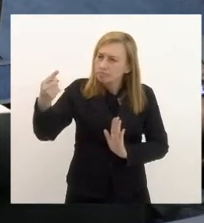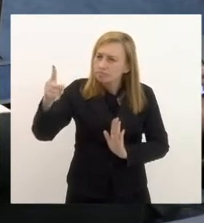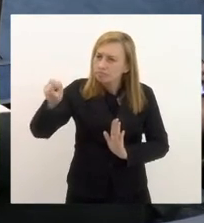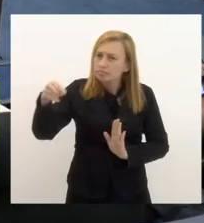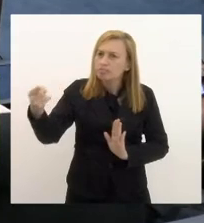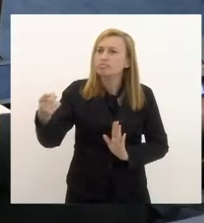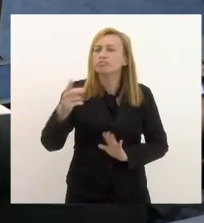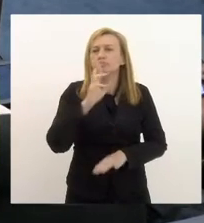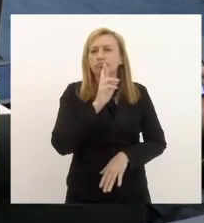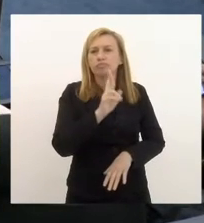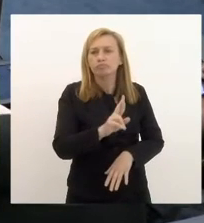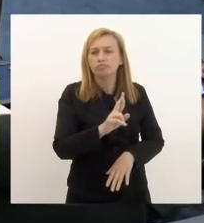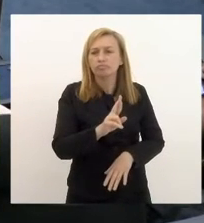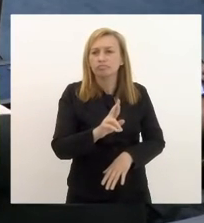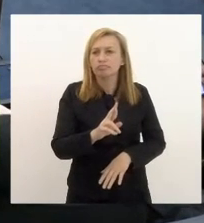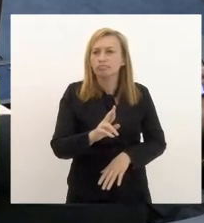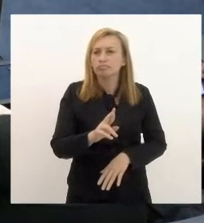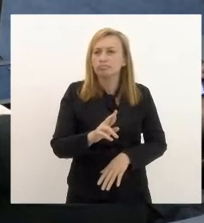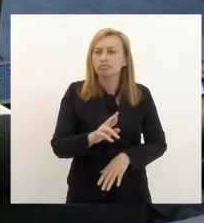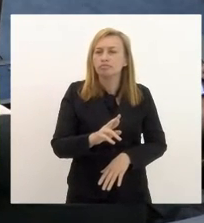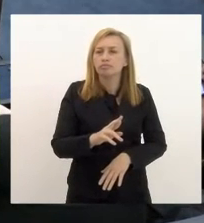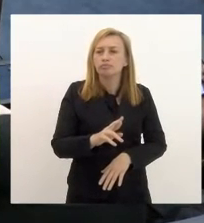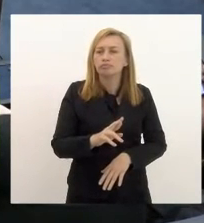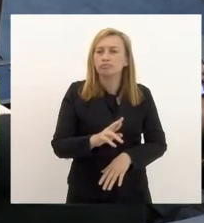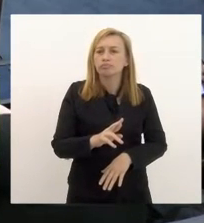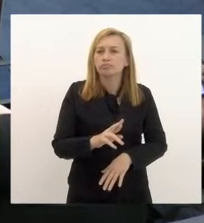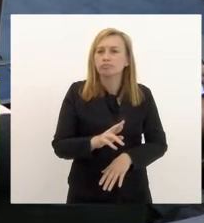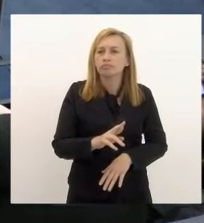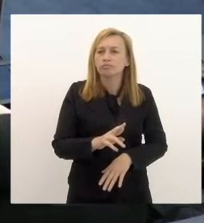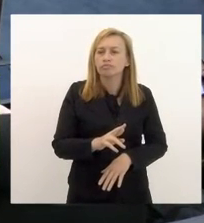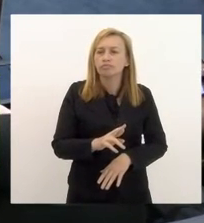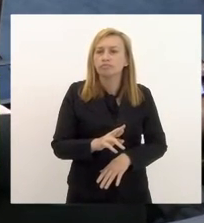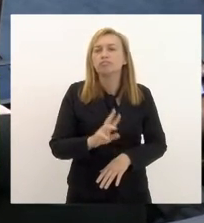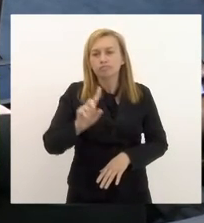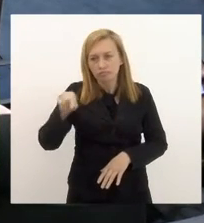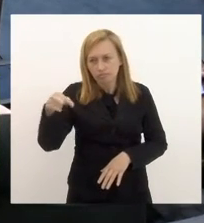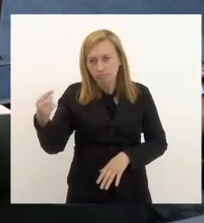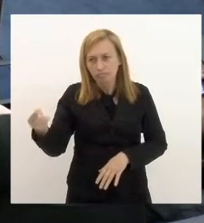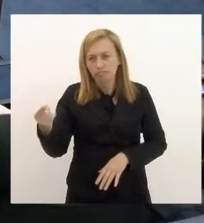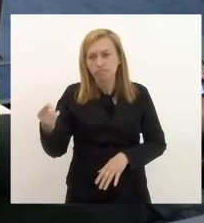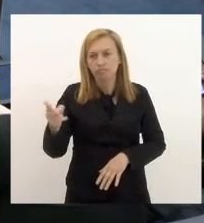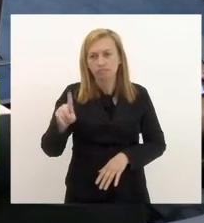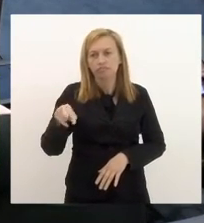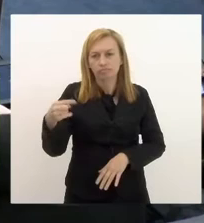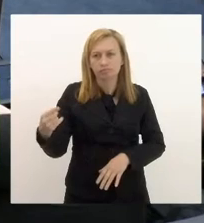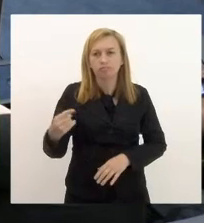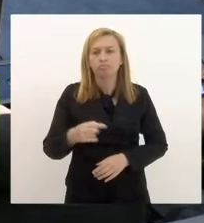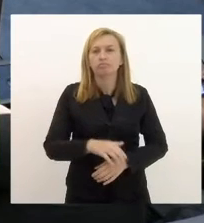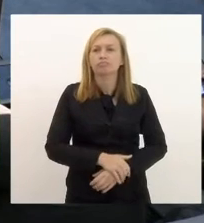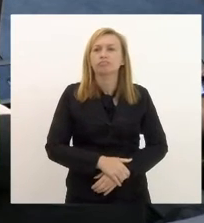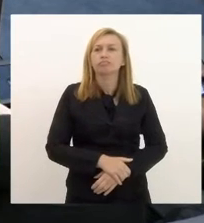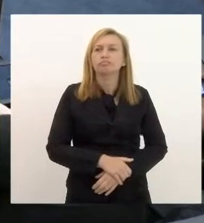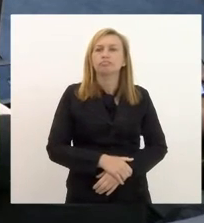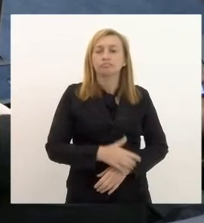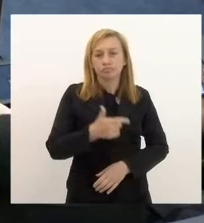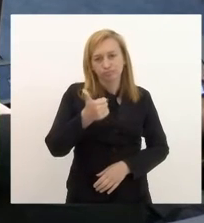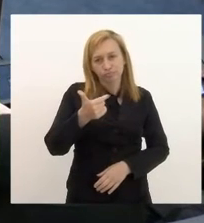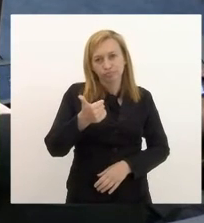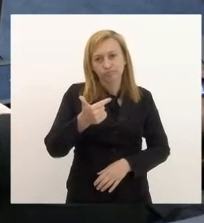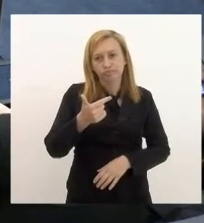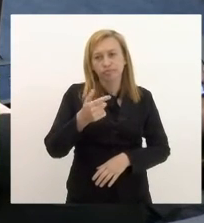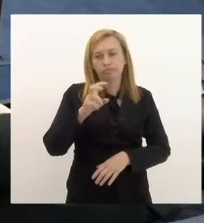mostrado só responde até não eu ia passar até para o grupo da sua loja do Montese que é da área de ação